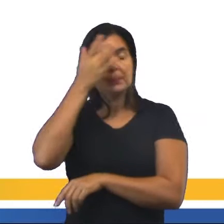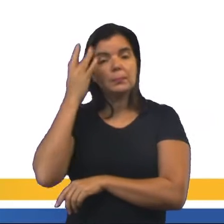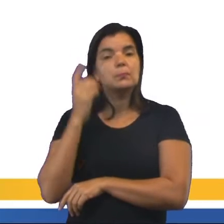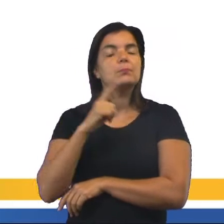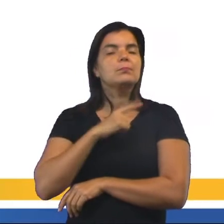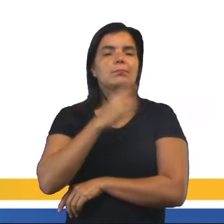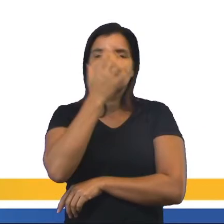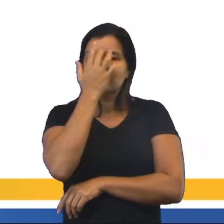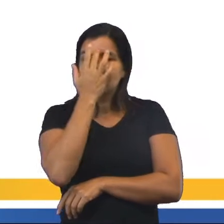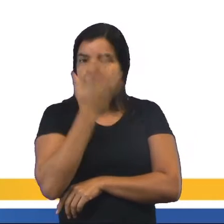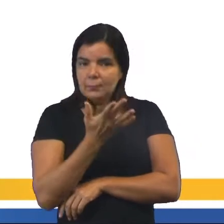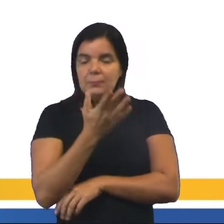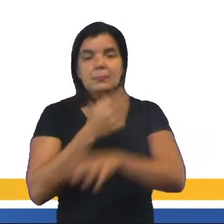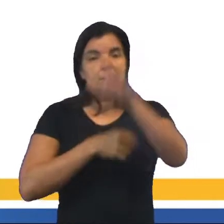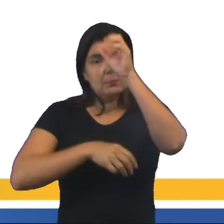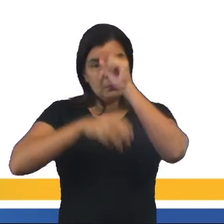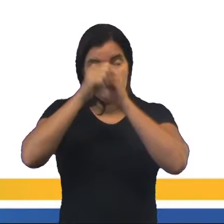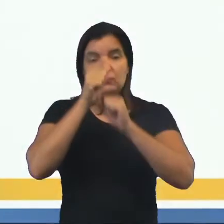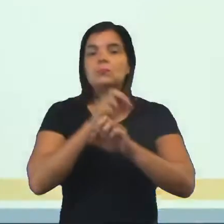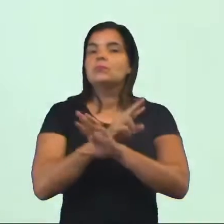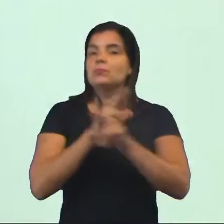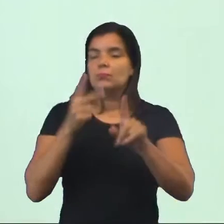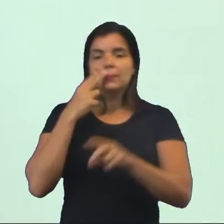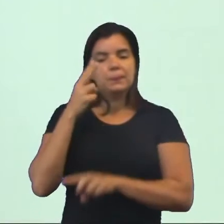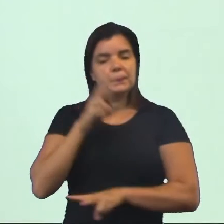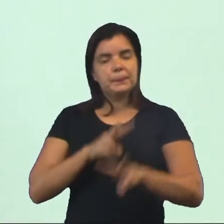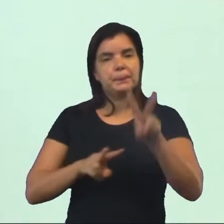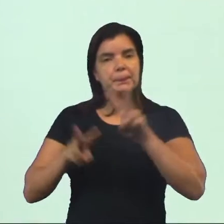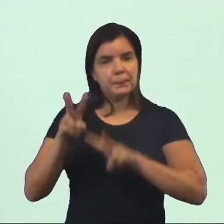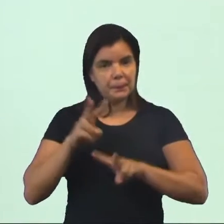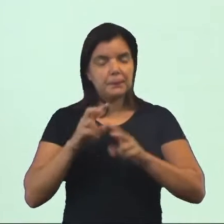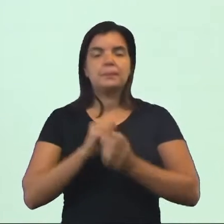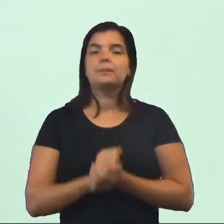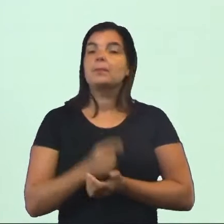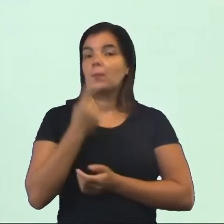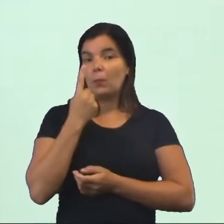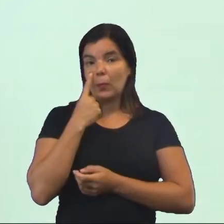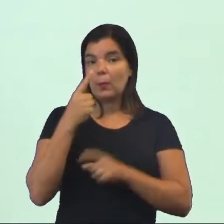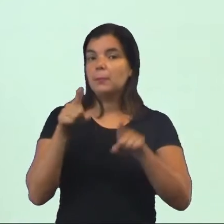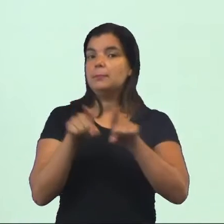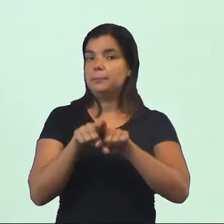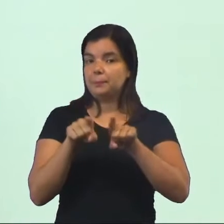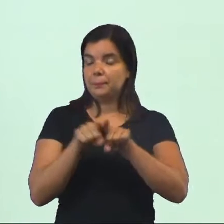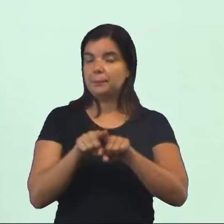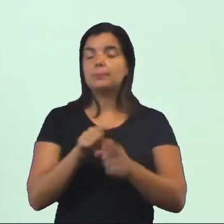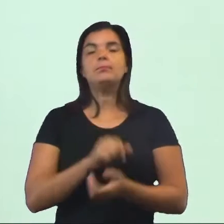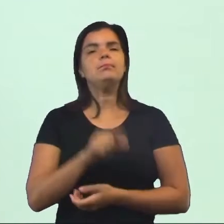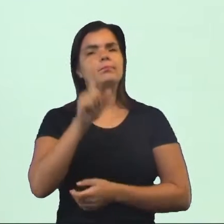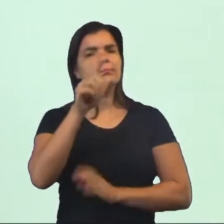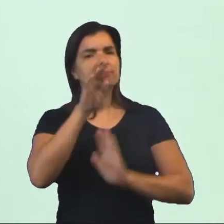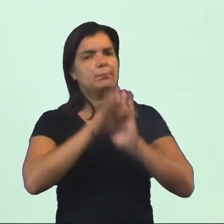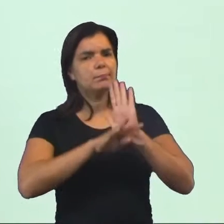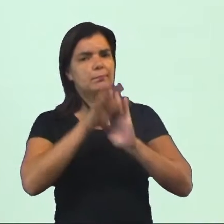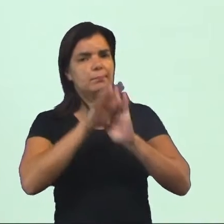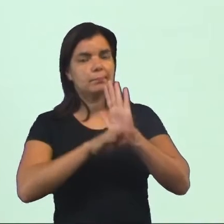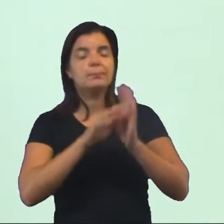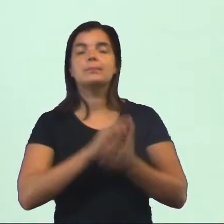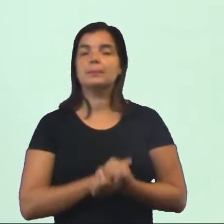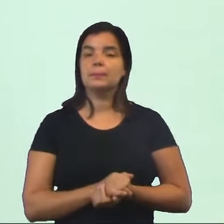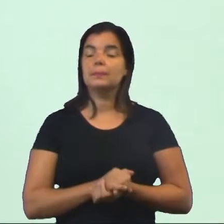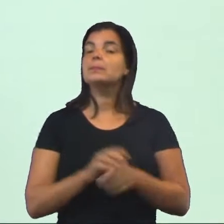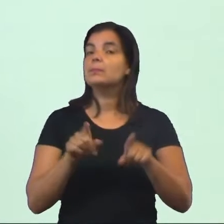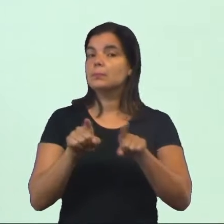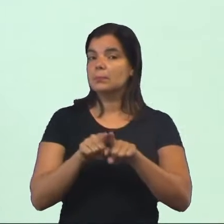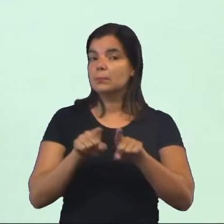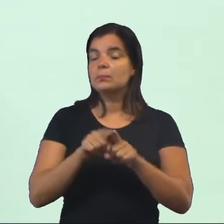têm facilidade de aprender de forma visual. Nós vamos ver, gente, que é um texto, é um gênero indicado sim